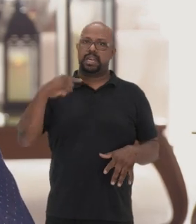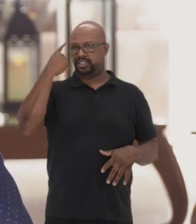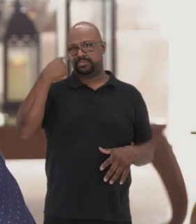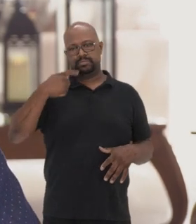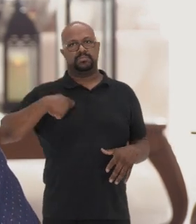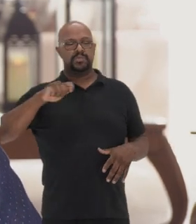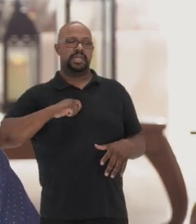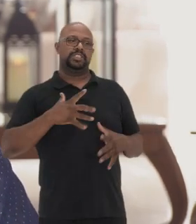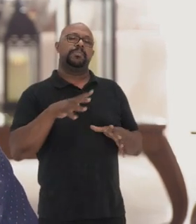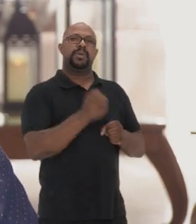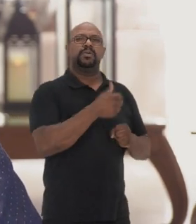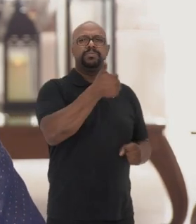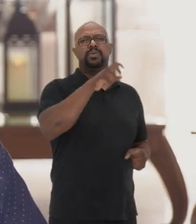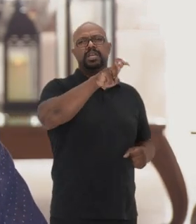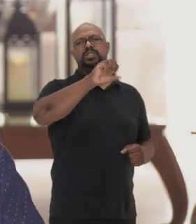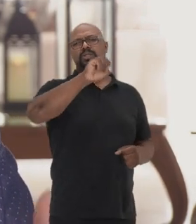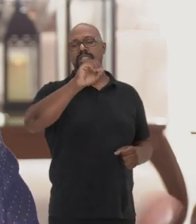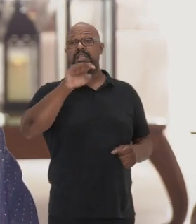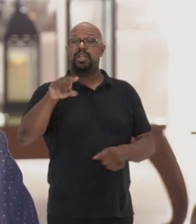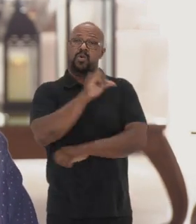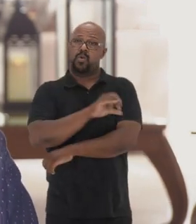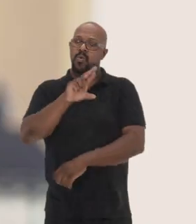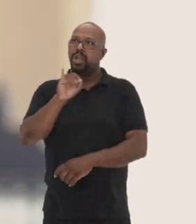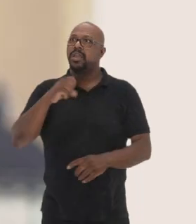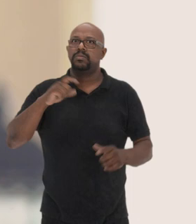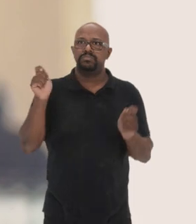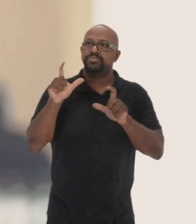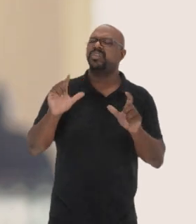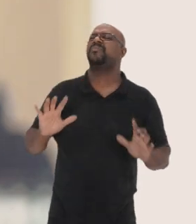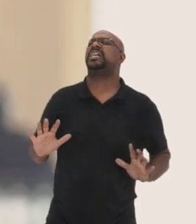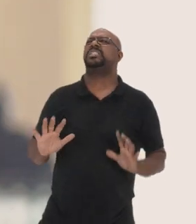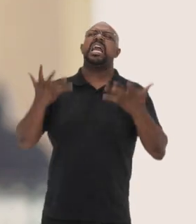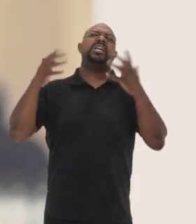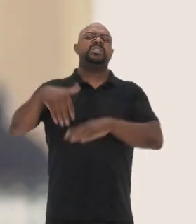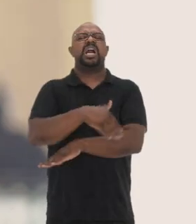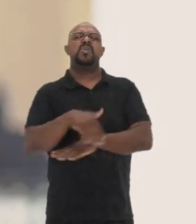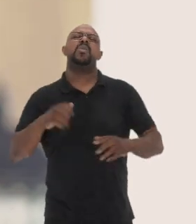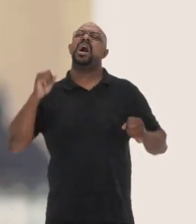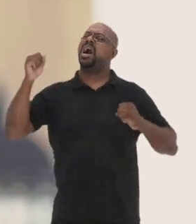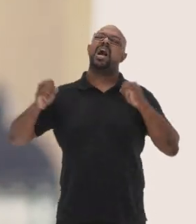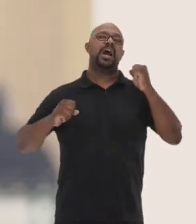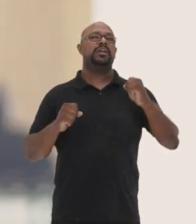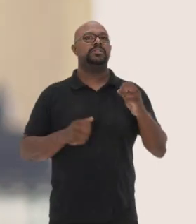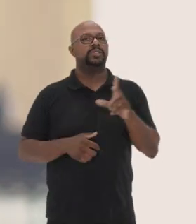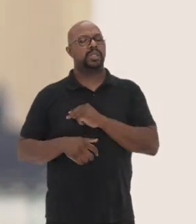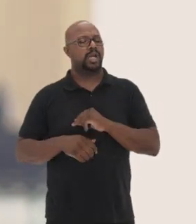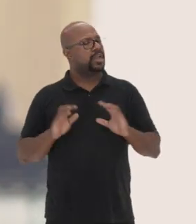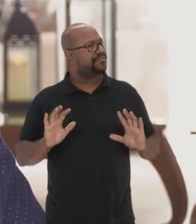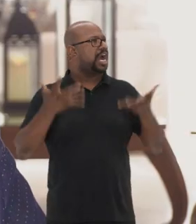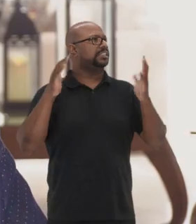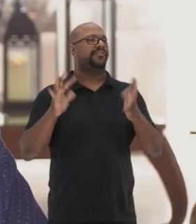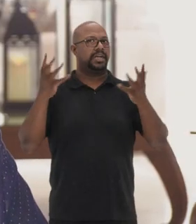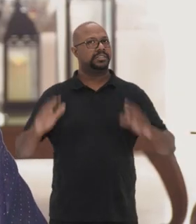1580 o Rio de Janeiro entrou em alarde um festejos nas Ruas Ô meu Deus como faziam festa